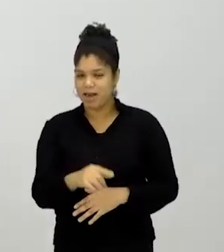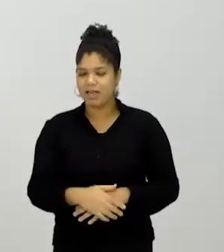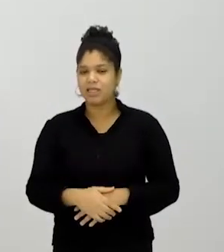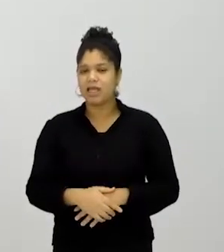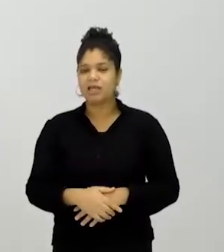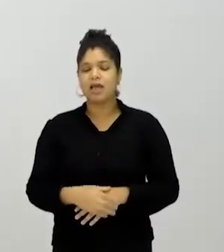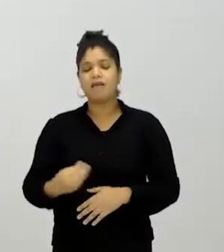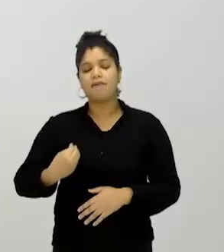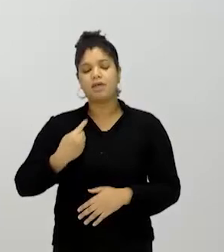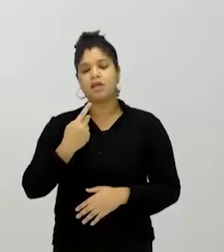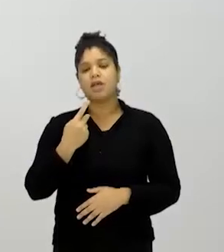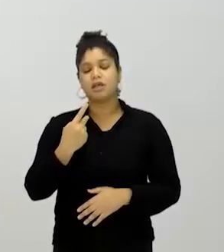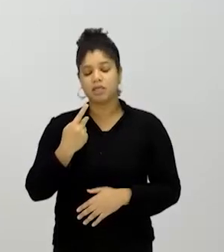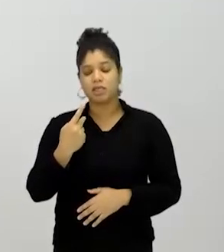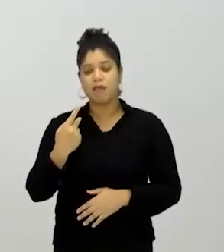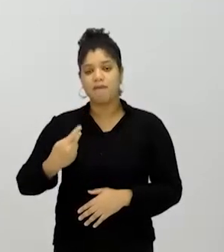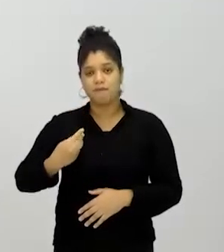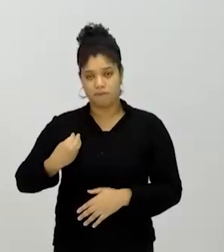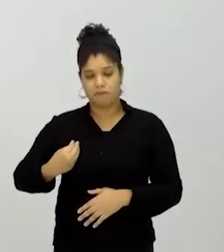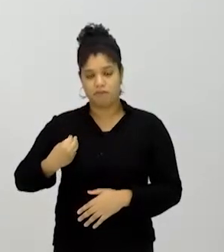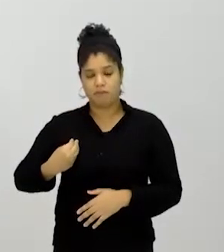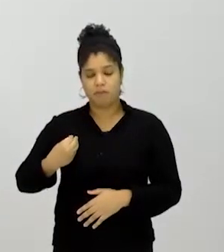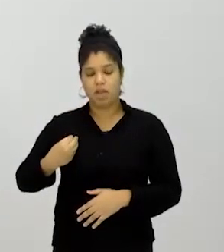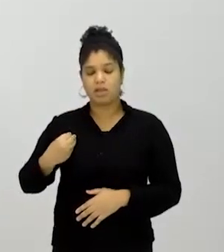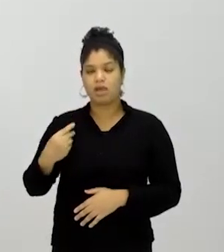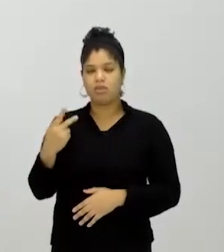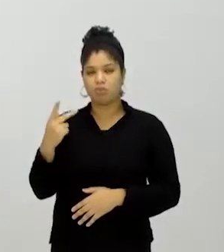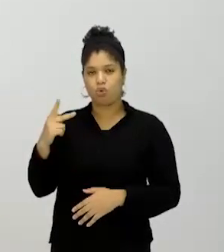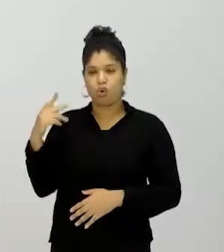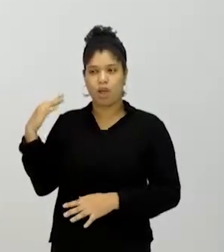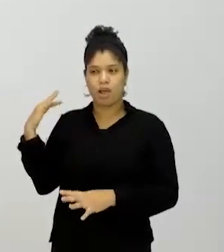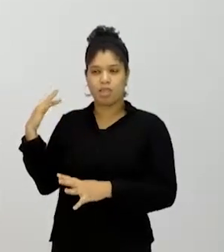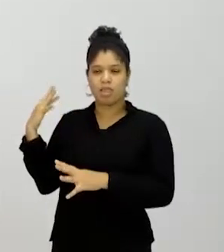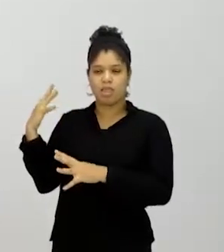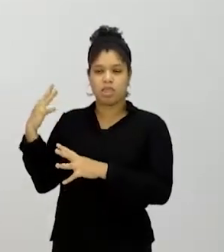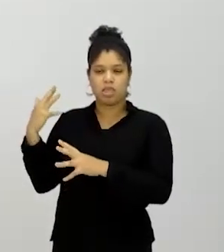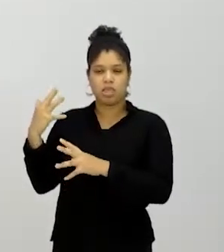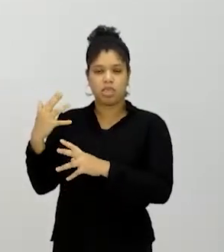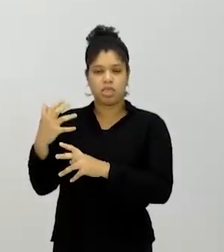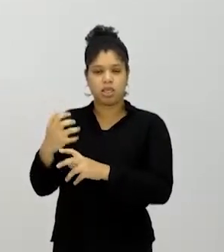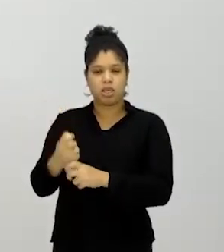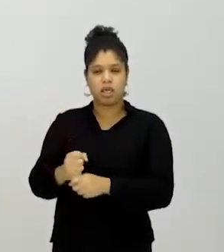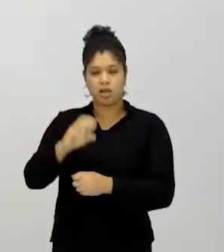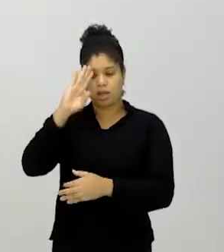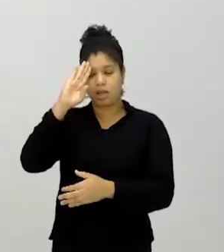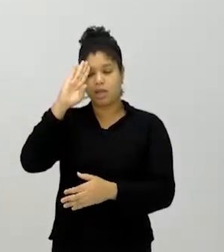sua trajetória, como que você foi parar no mundo das artes e decidiu tomar isso como profissão?